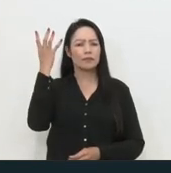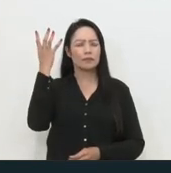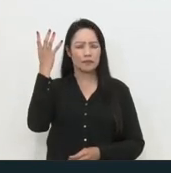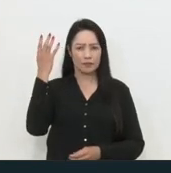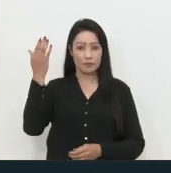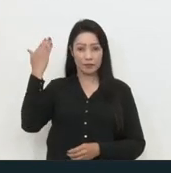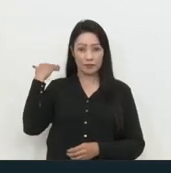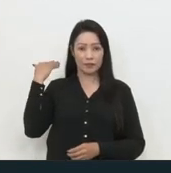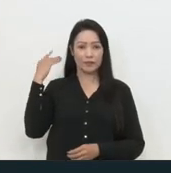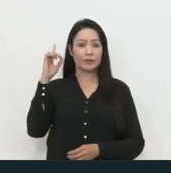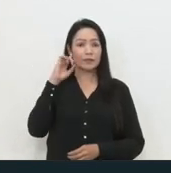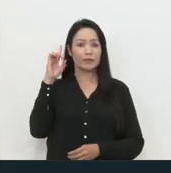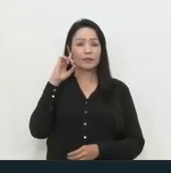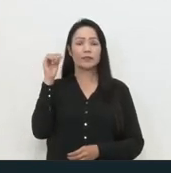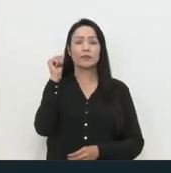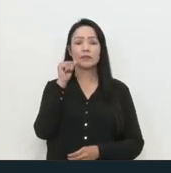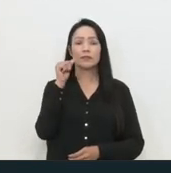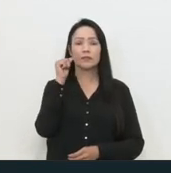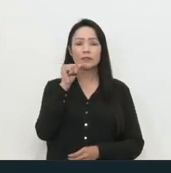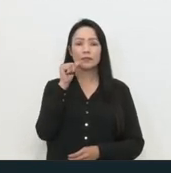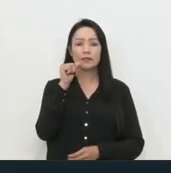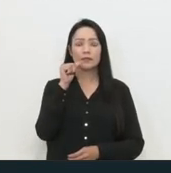véspera do Dia das mulheres